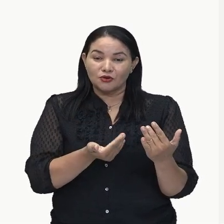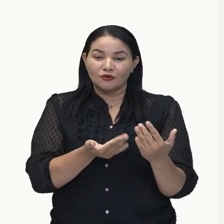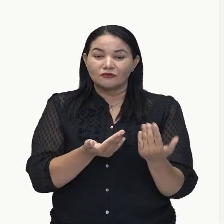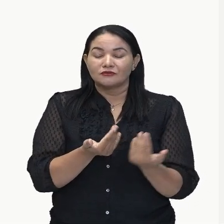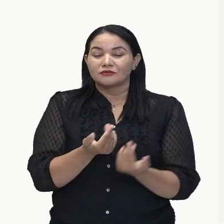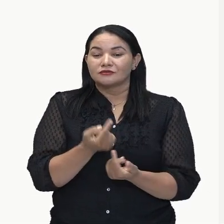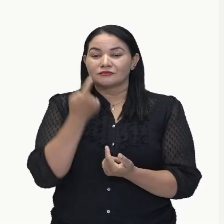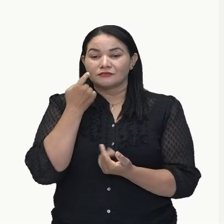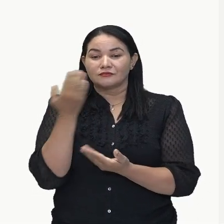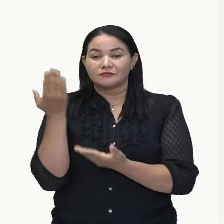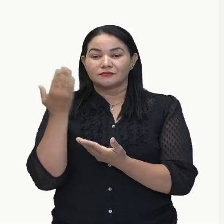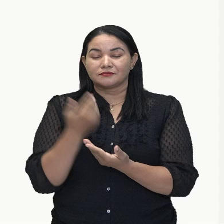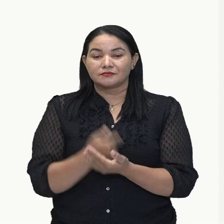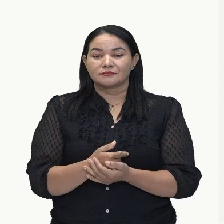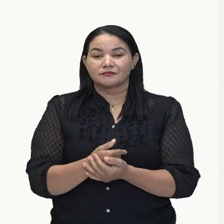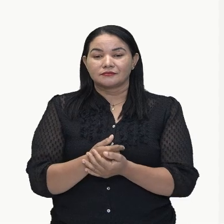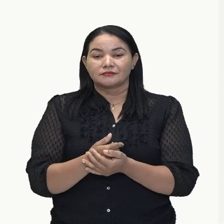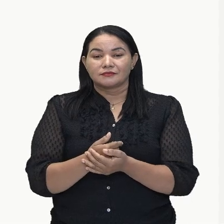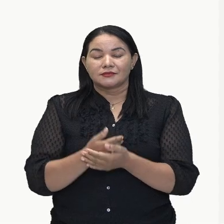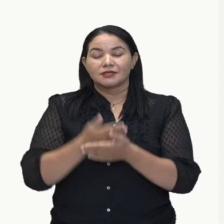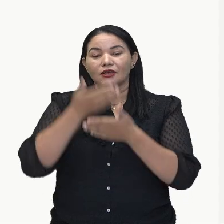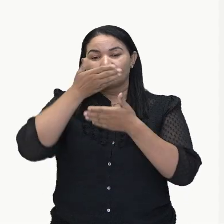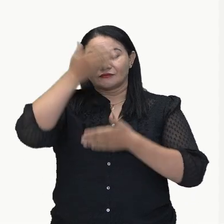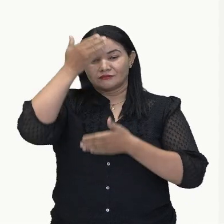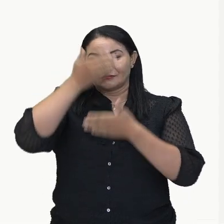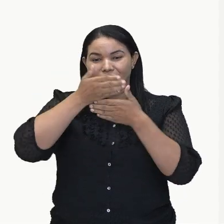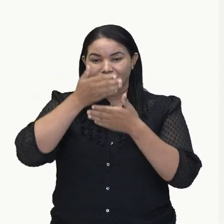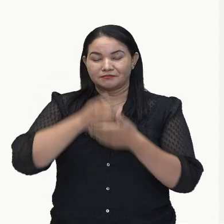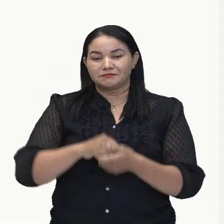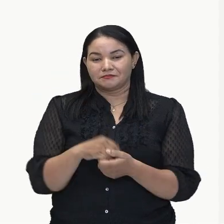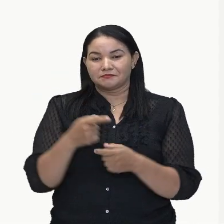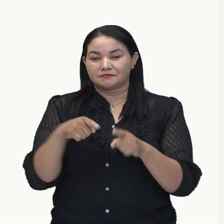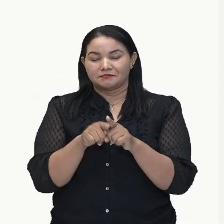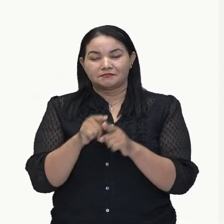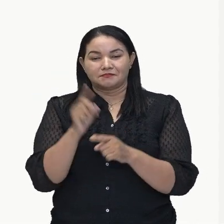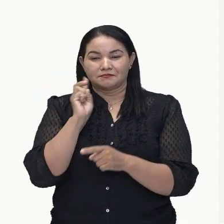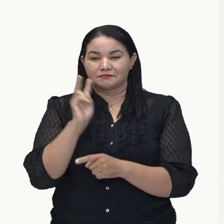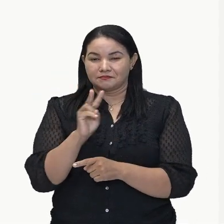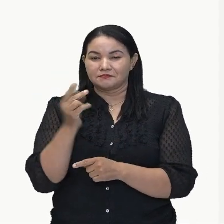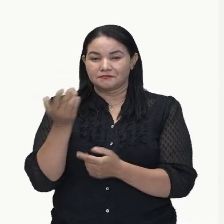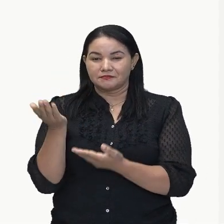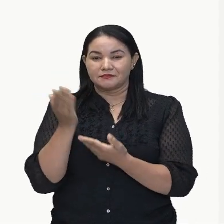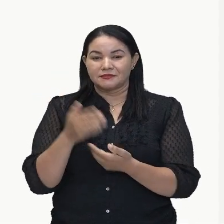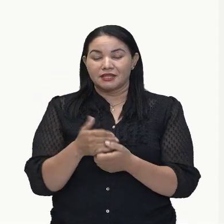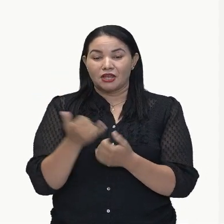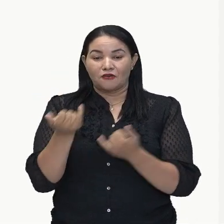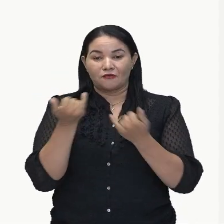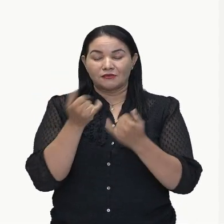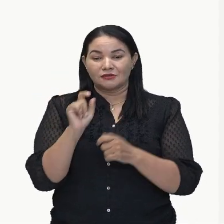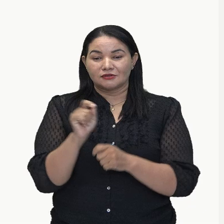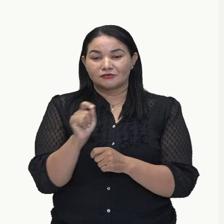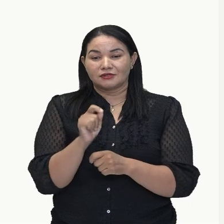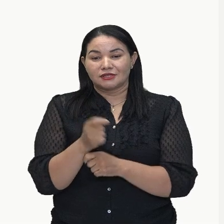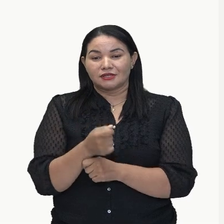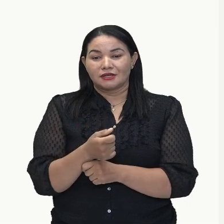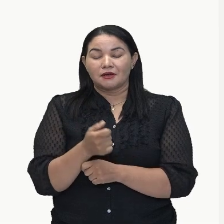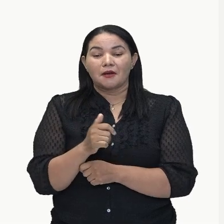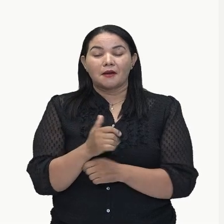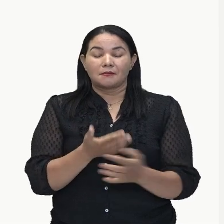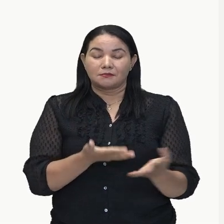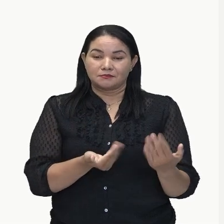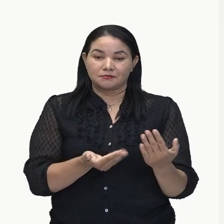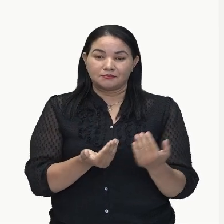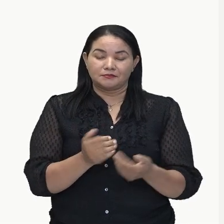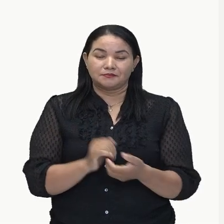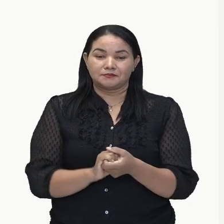o Afeganistão, tá? Então, o Afeganistão é o país não africano mais jovem do mundo. E